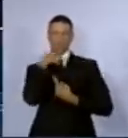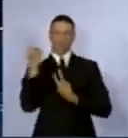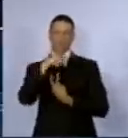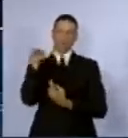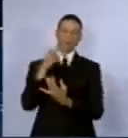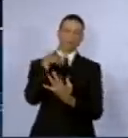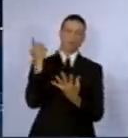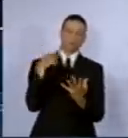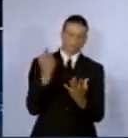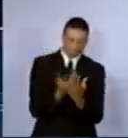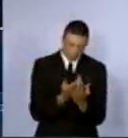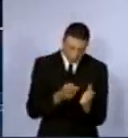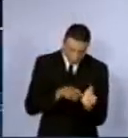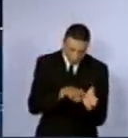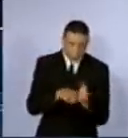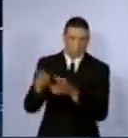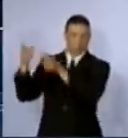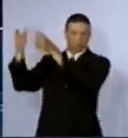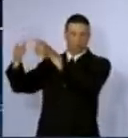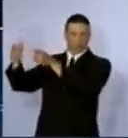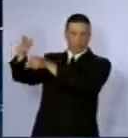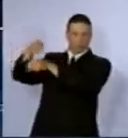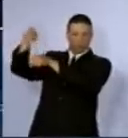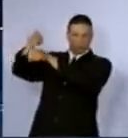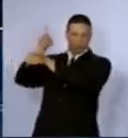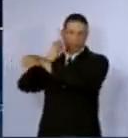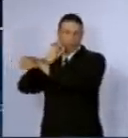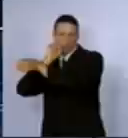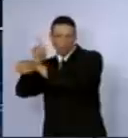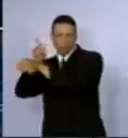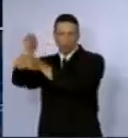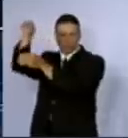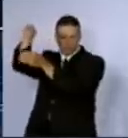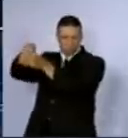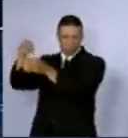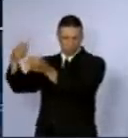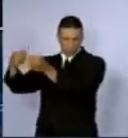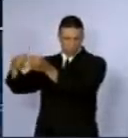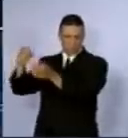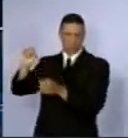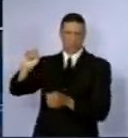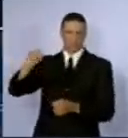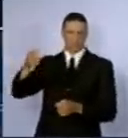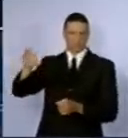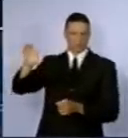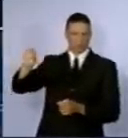foi feito em San Francisco, o slide anterior que eu mostrei. Nós temos aqui um raio de 100 metros,